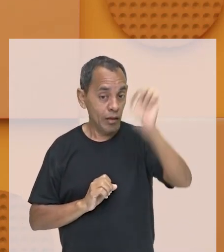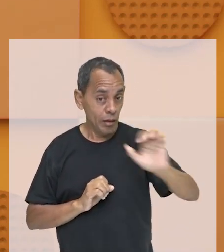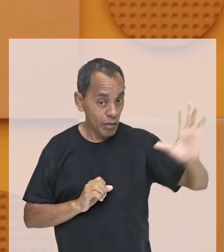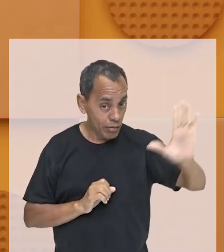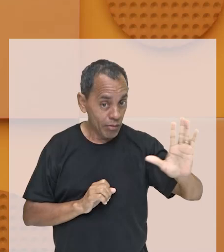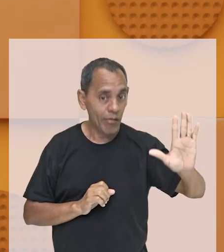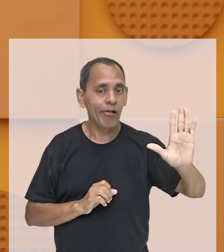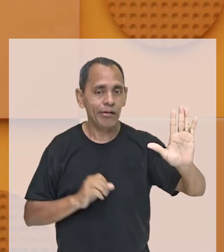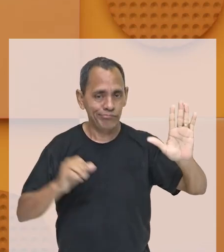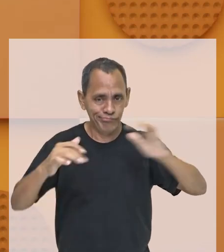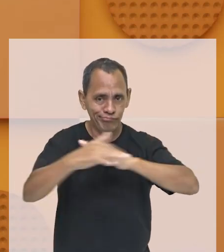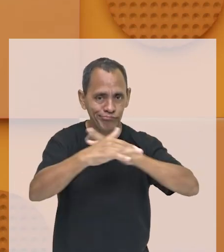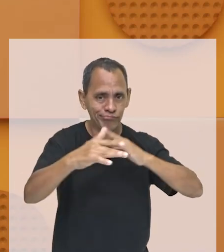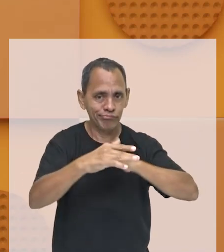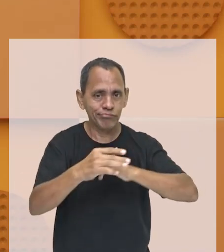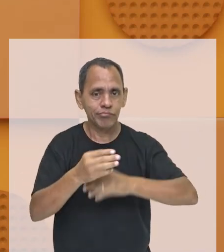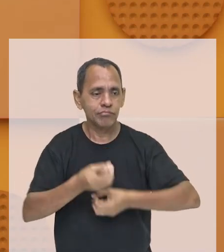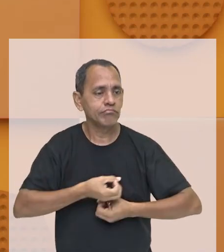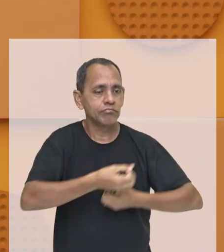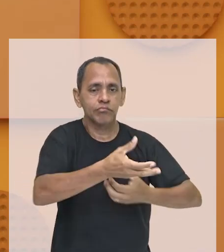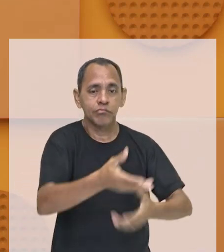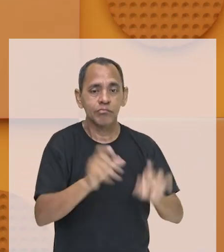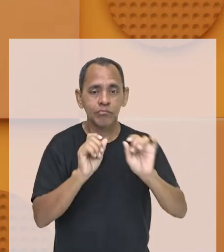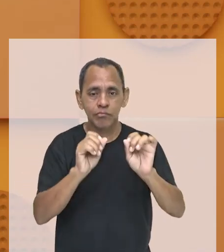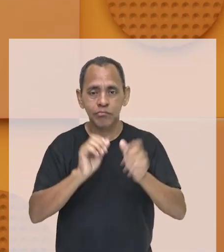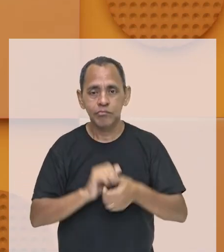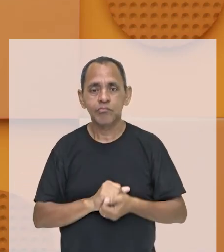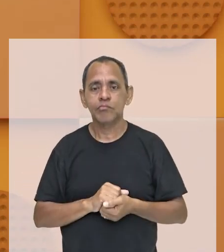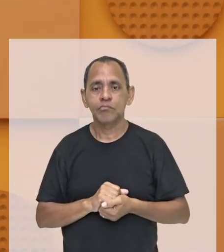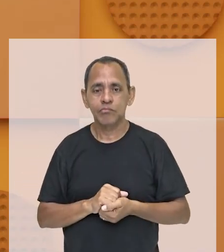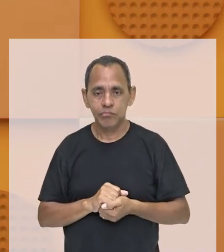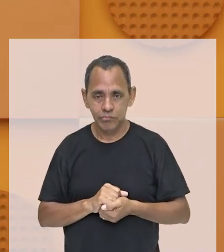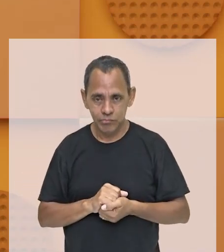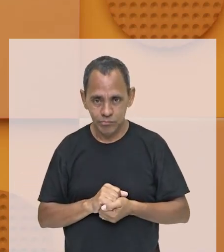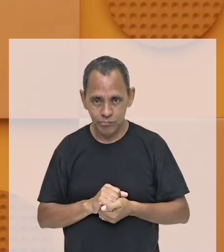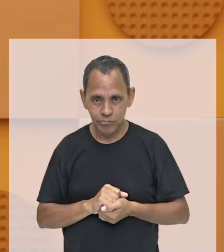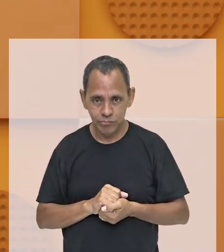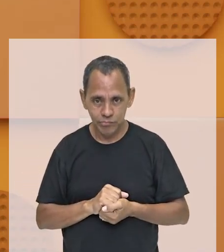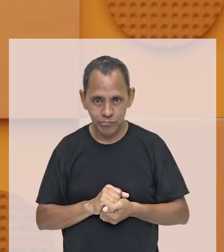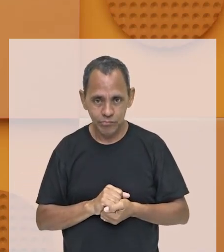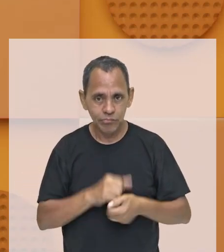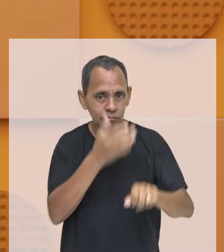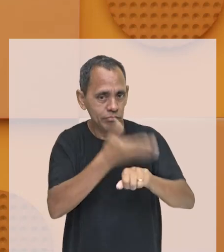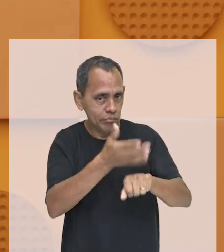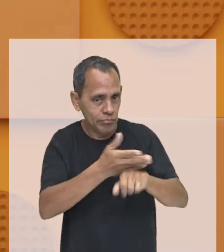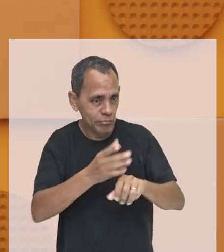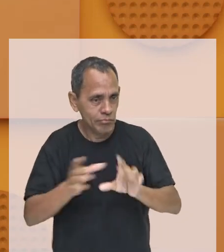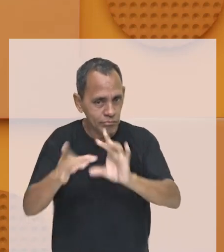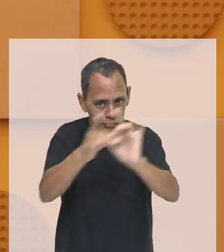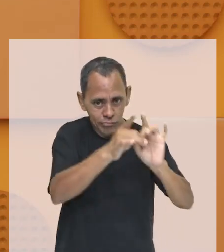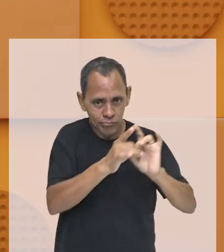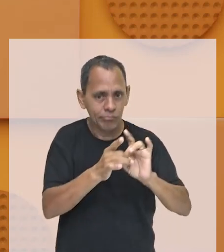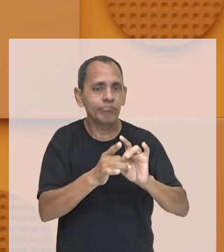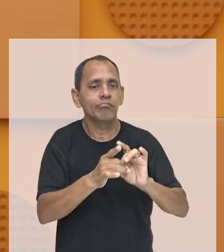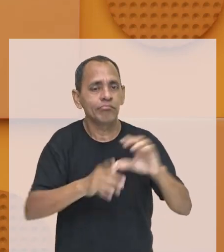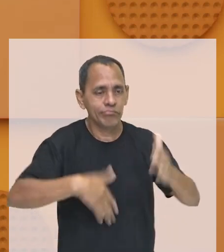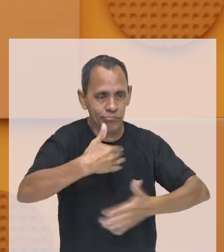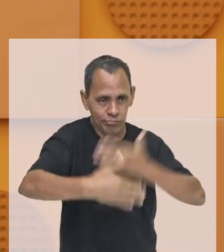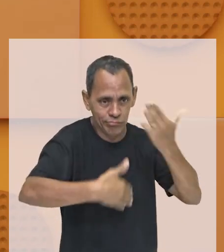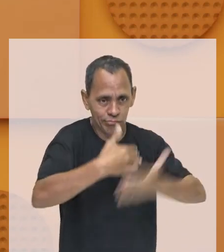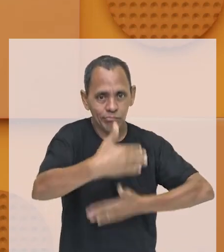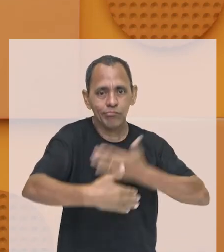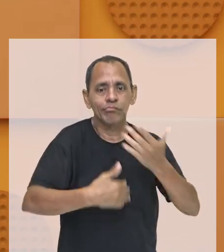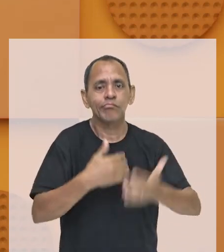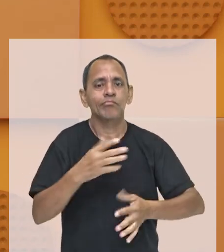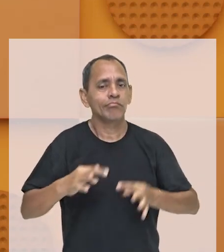cidade oferece questões ligadas ao desenvolvimento econômico que atraem mais trabalhadores, não